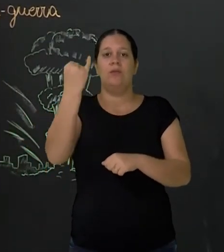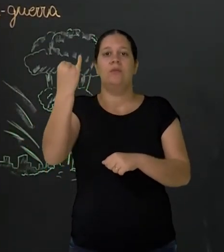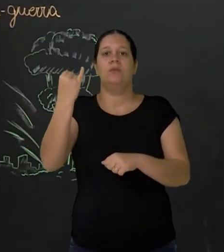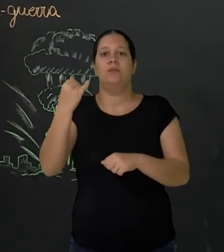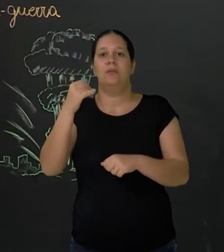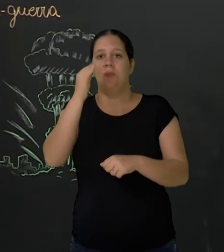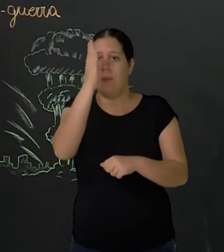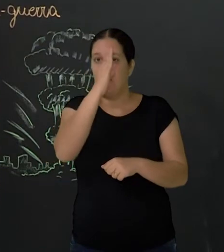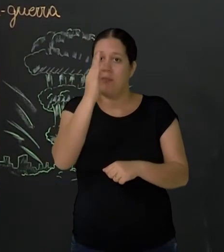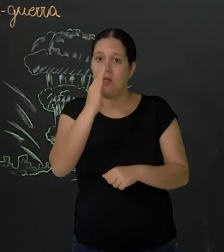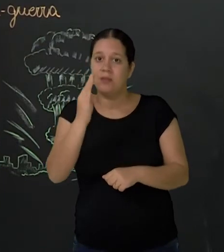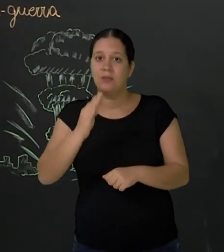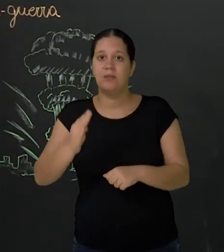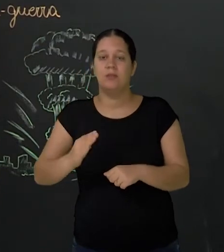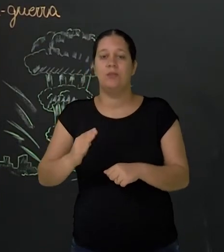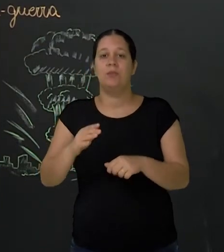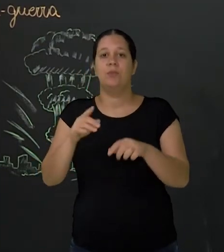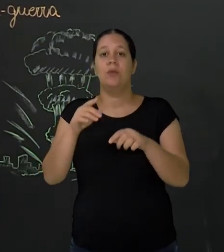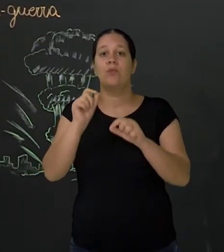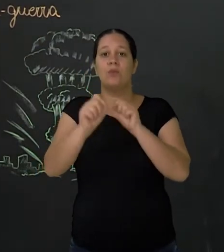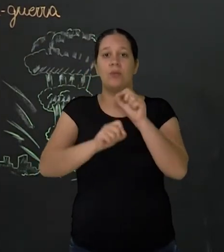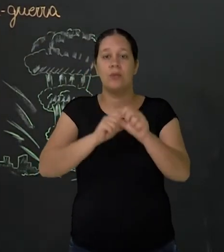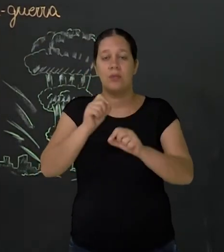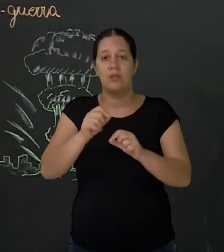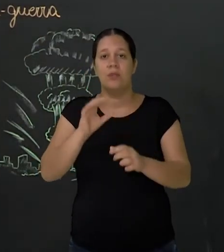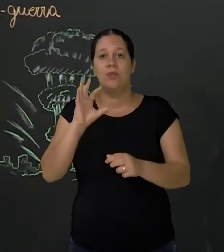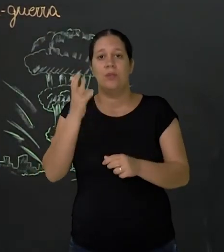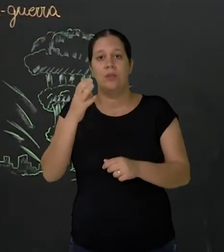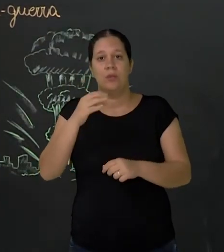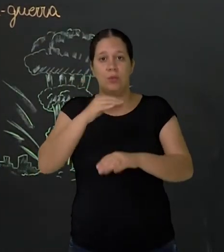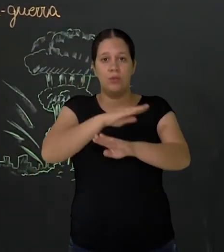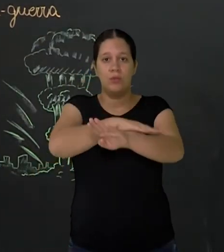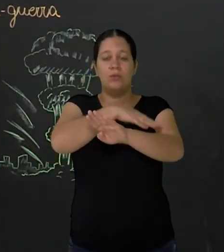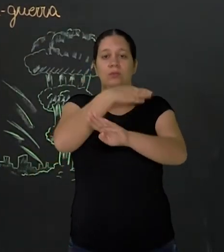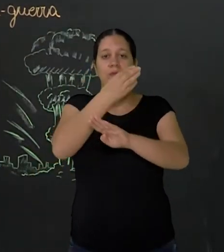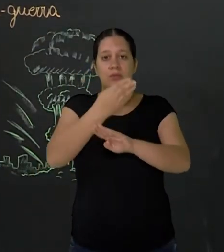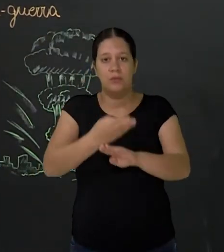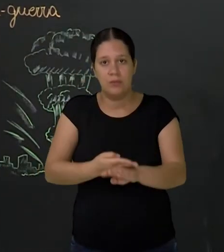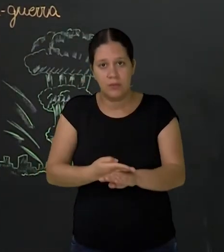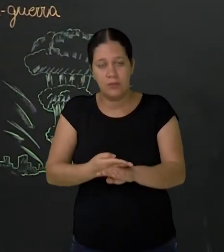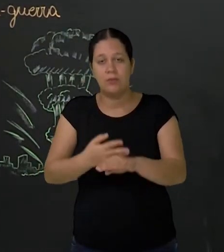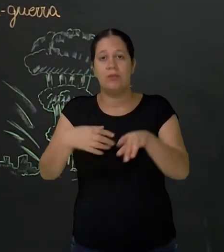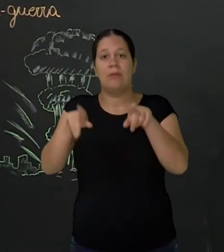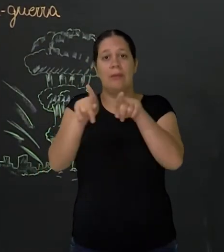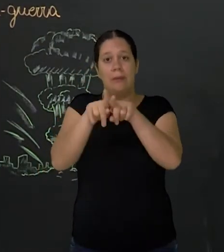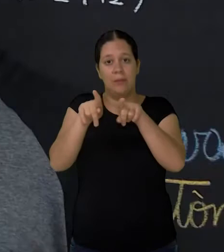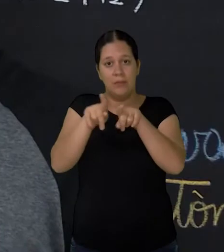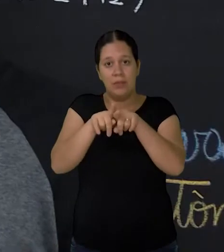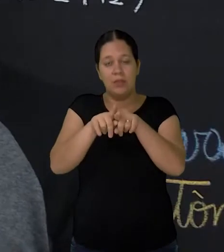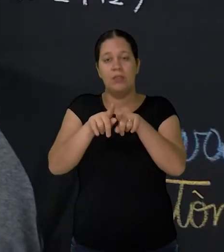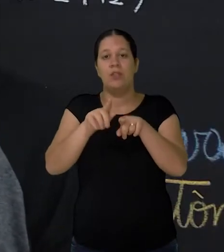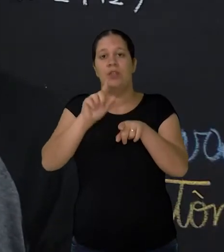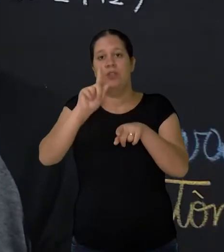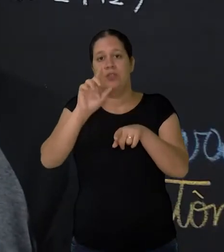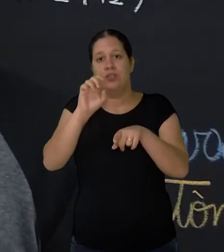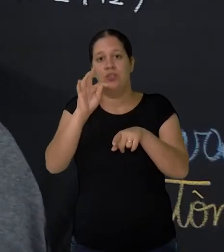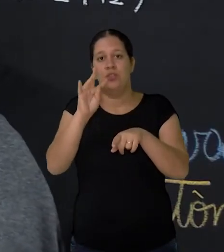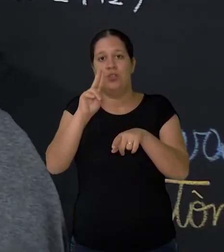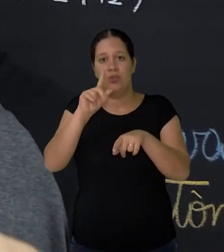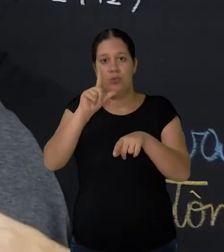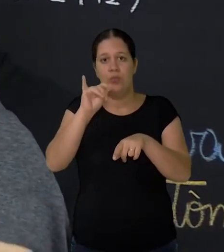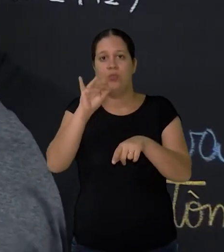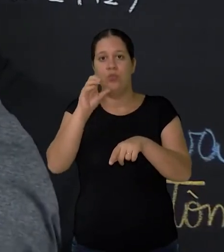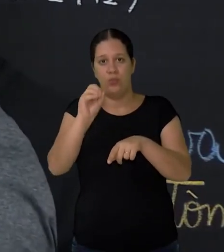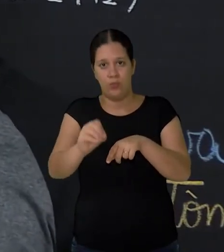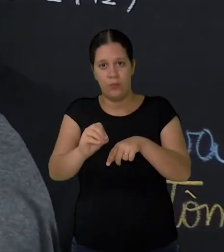Guerra Mundial foi o Brasil. O que acontecia? O Brasil estava nesse período sob o Estado Novo de Getúlio Vargas, só que alguns